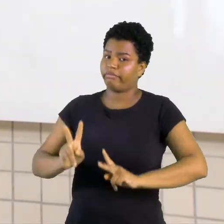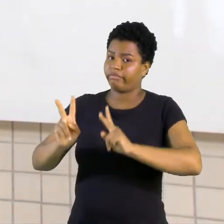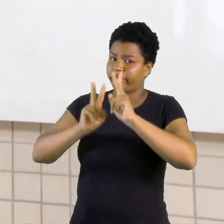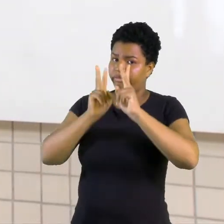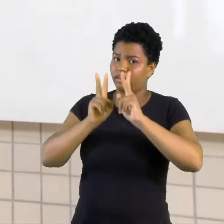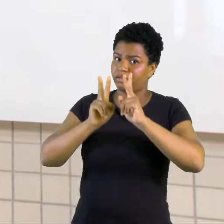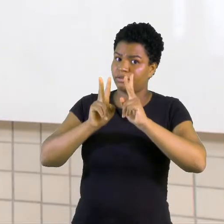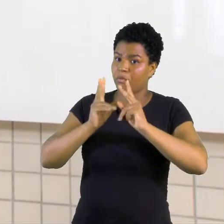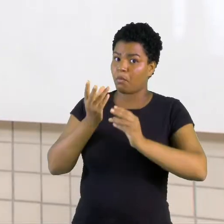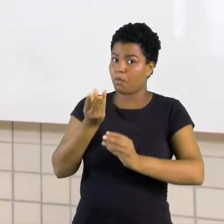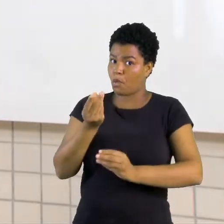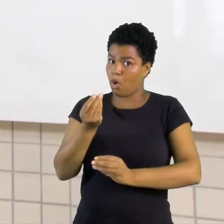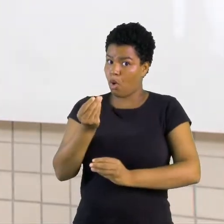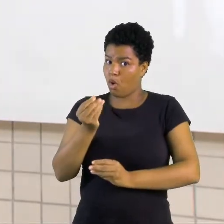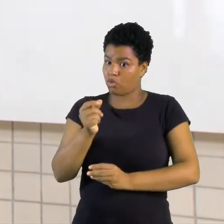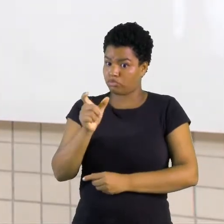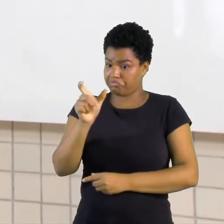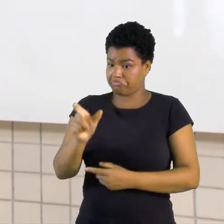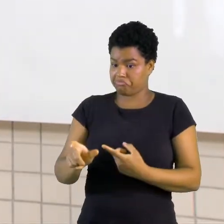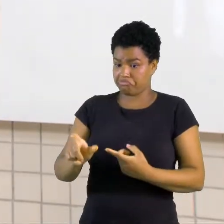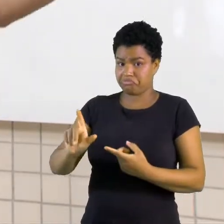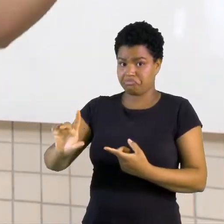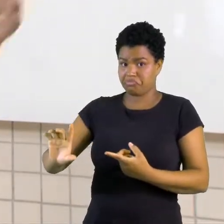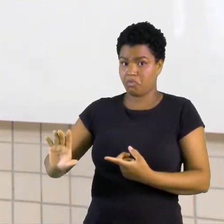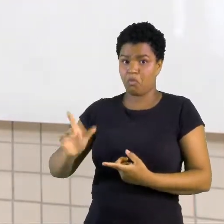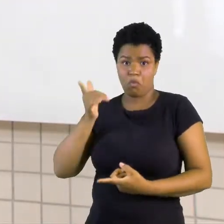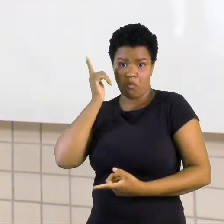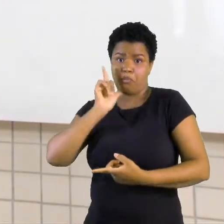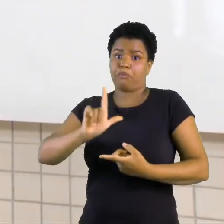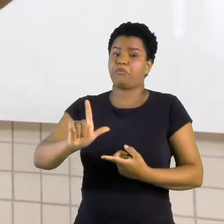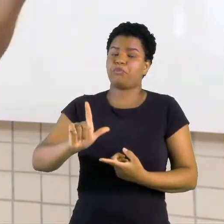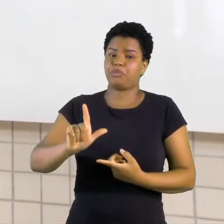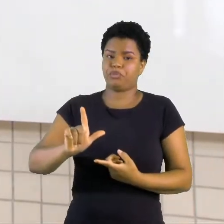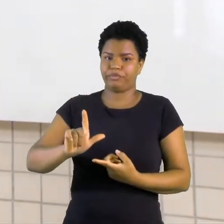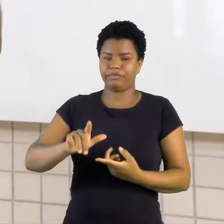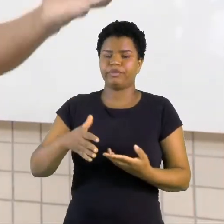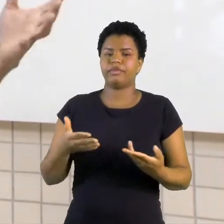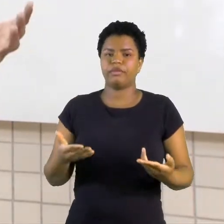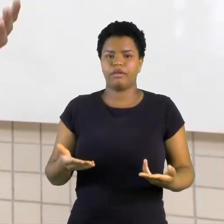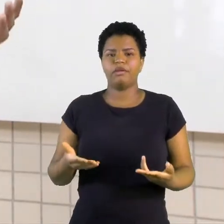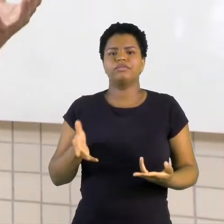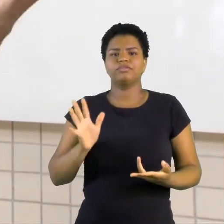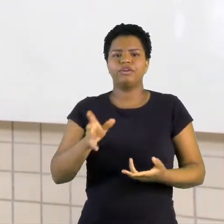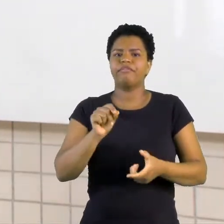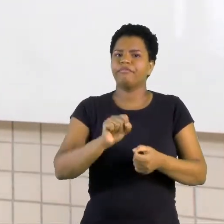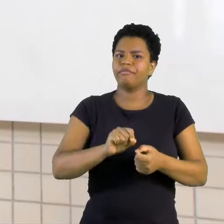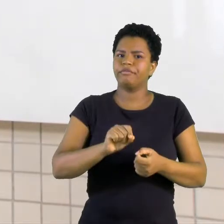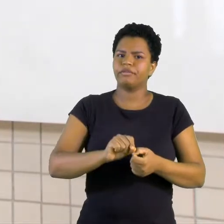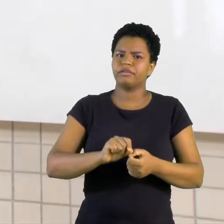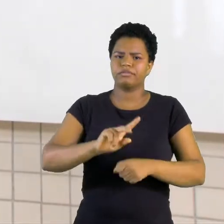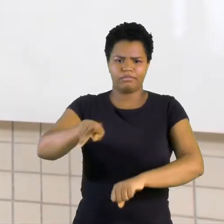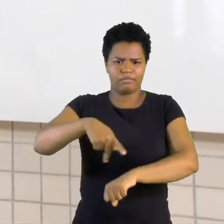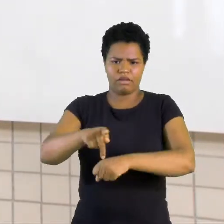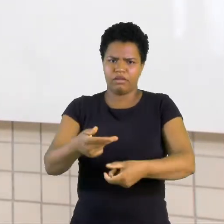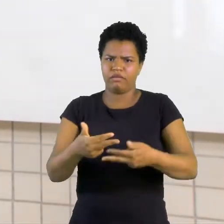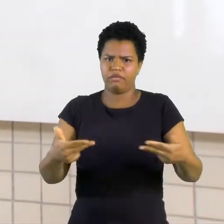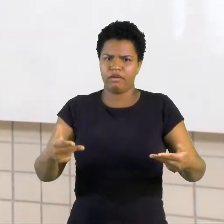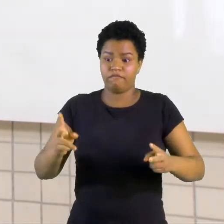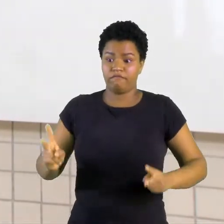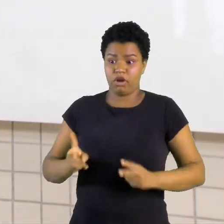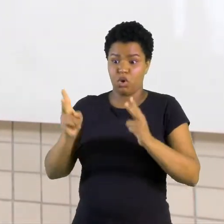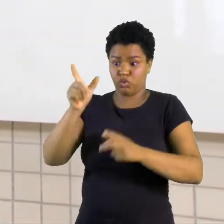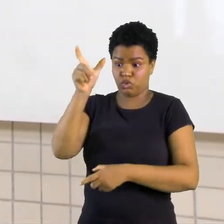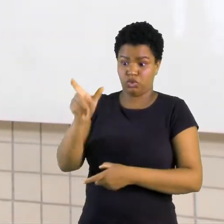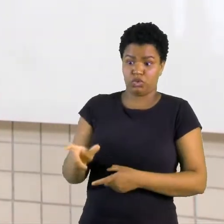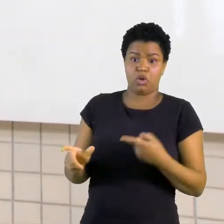valorizar demais a figura do conquistador. Fato esse que vem sendo feito, né, foi feito, né, em vários países, em valorizar demais a figura